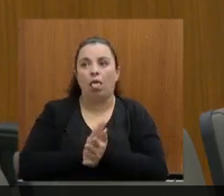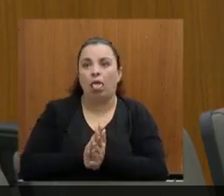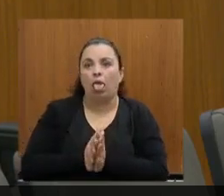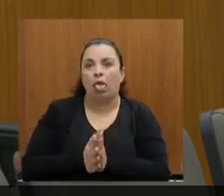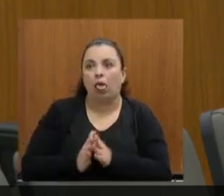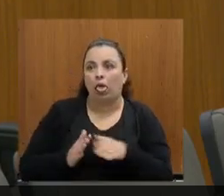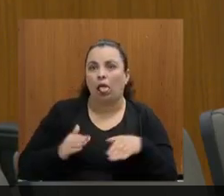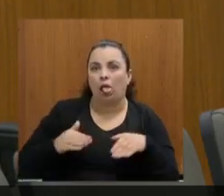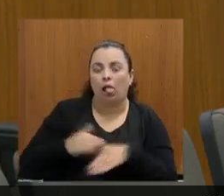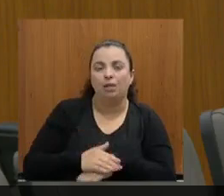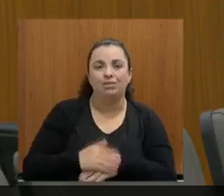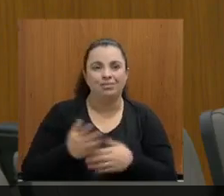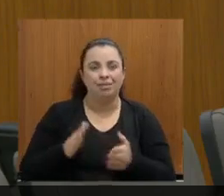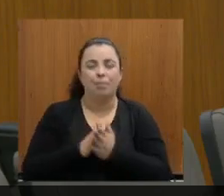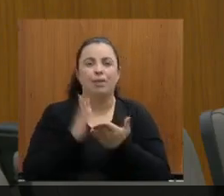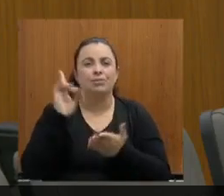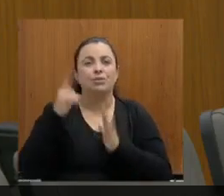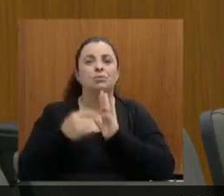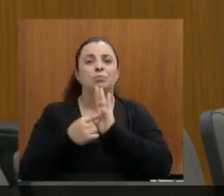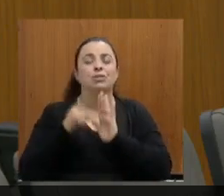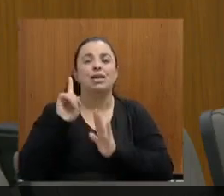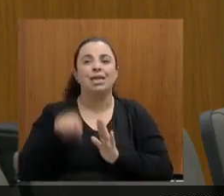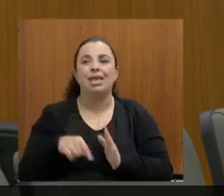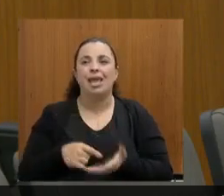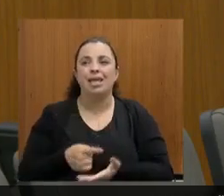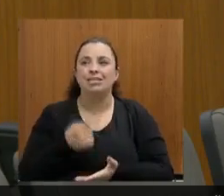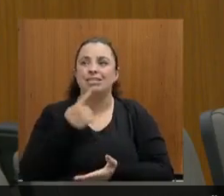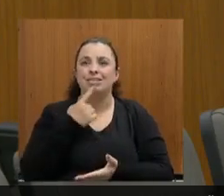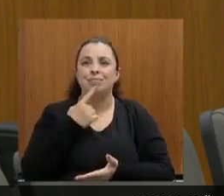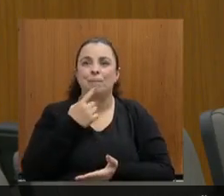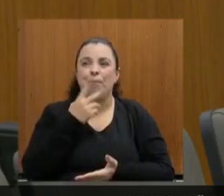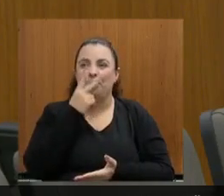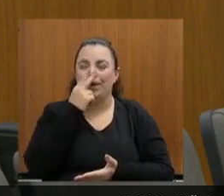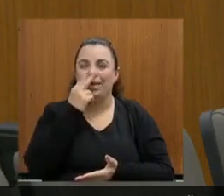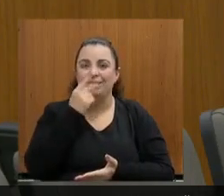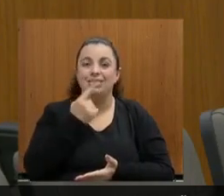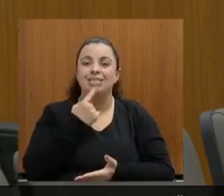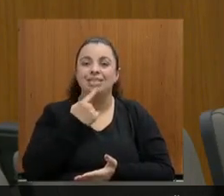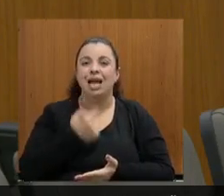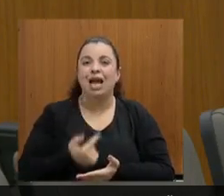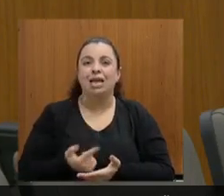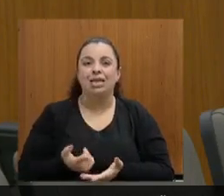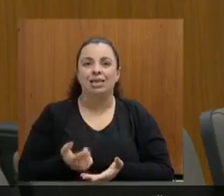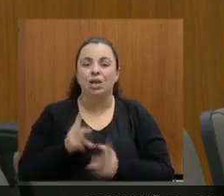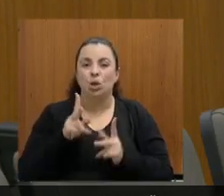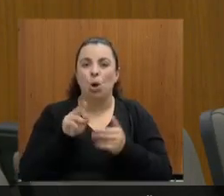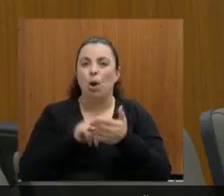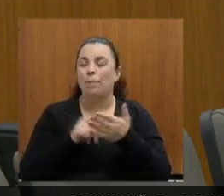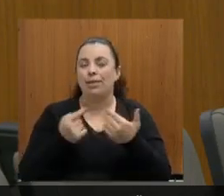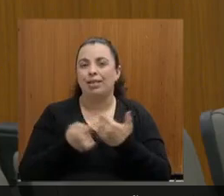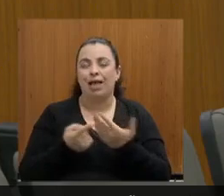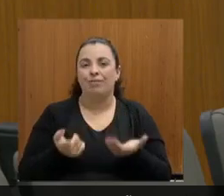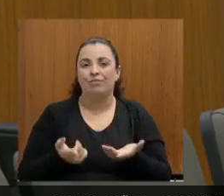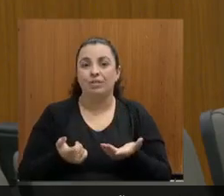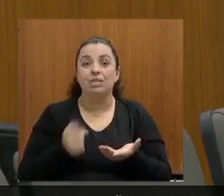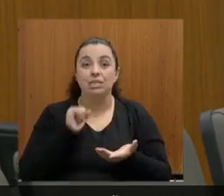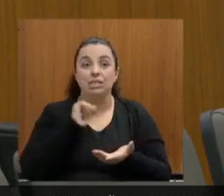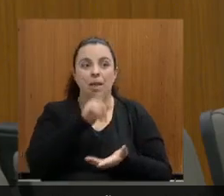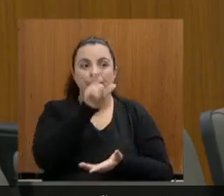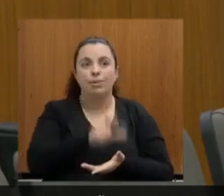sangue quando você destrói a imagem de uma pessoa e derramamento de sangue é muito triste isso né infelizmente